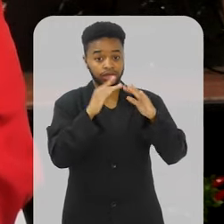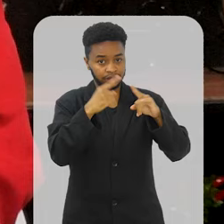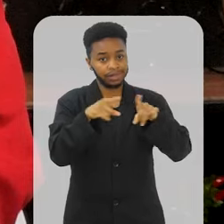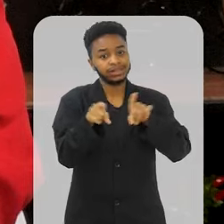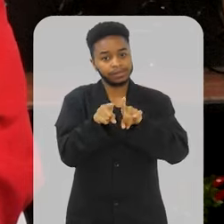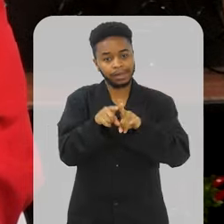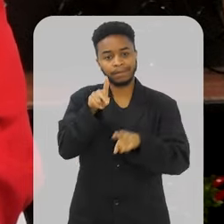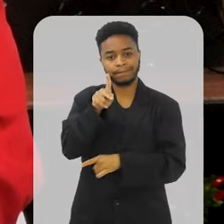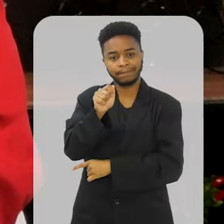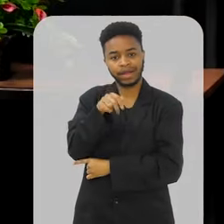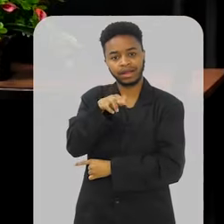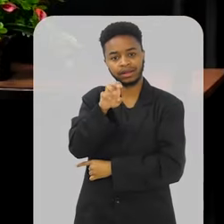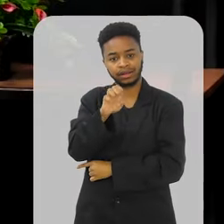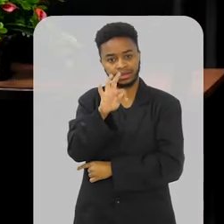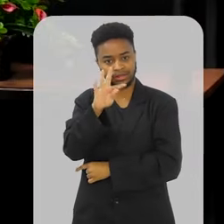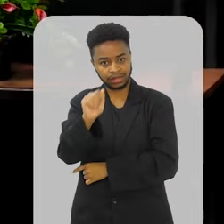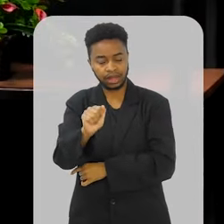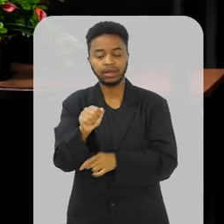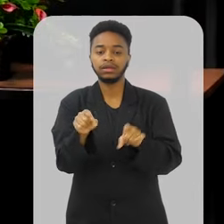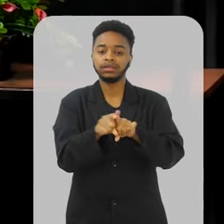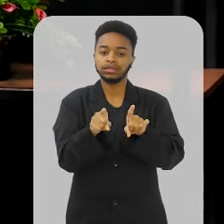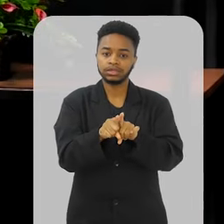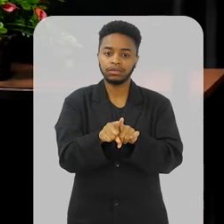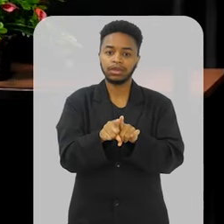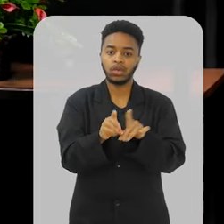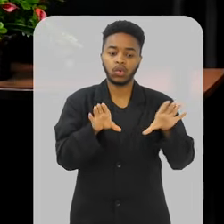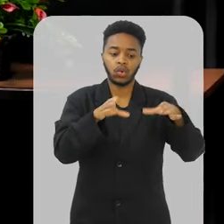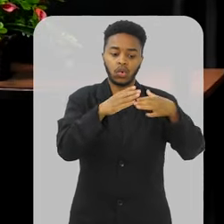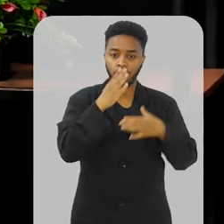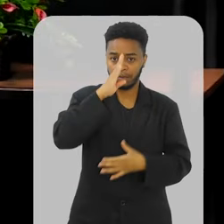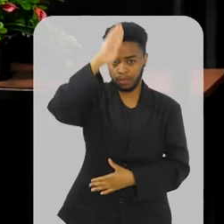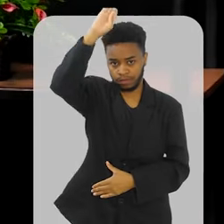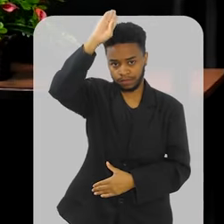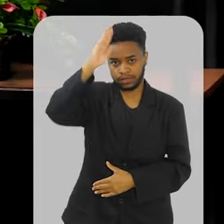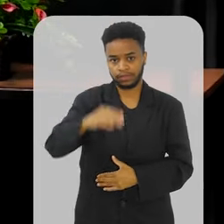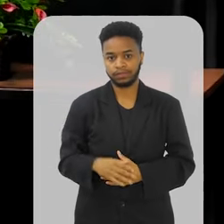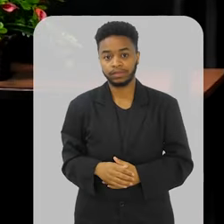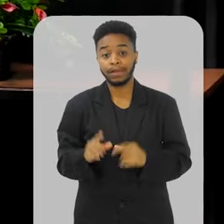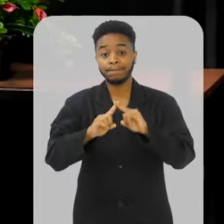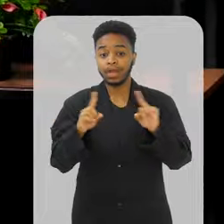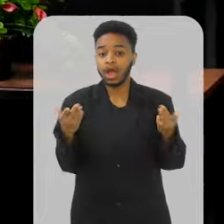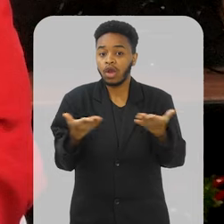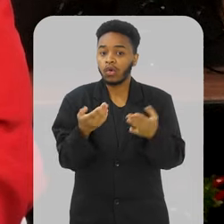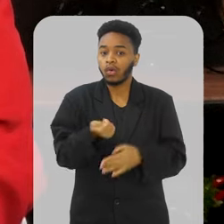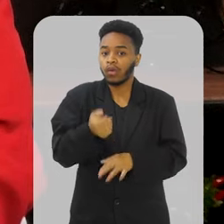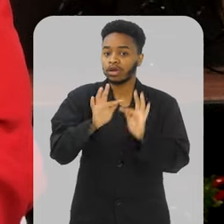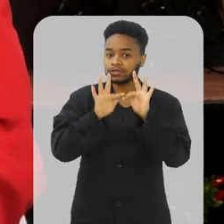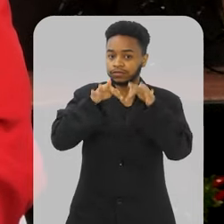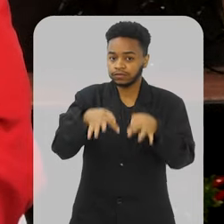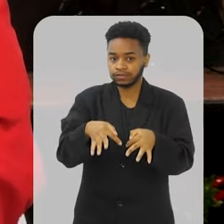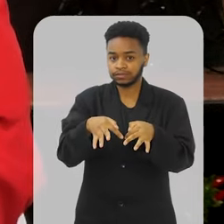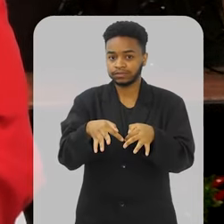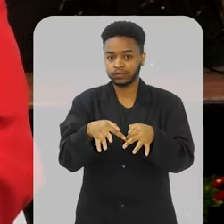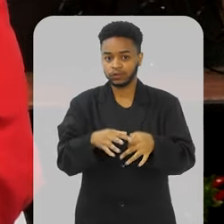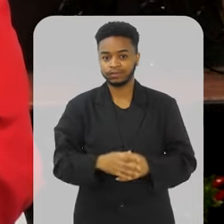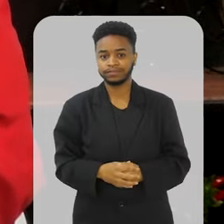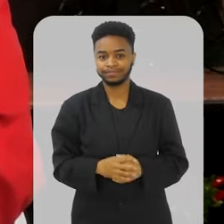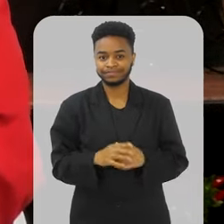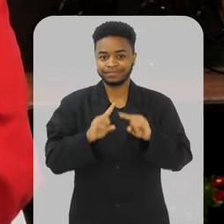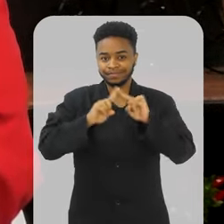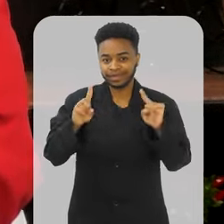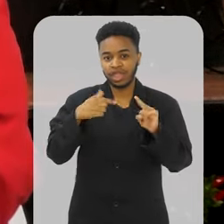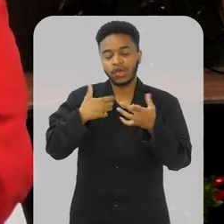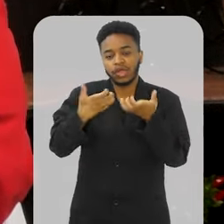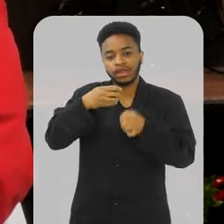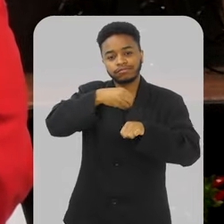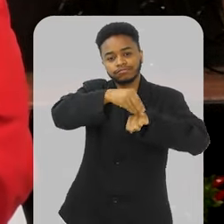Paquetá Sim e também no corpo de bombeiro nós vamos chegar ao final do programa eu gostaria muito